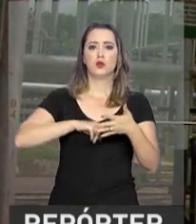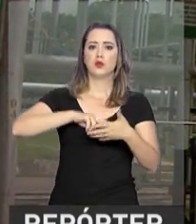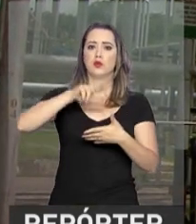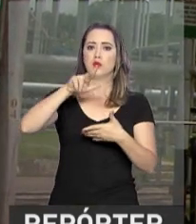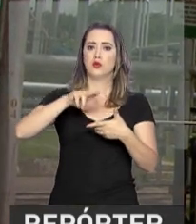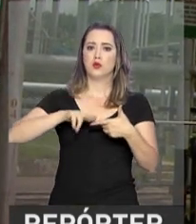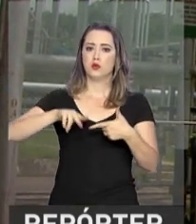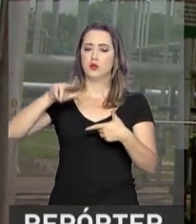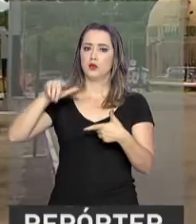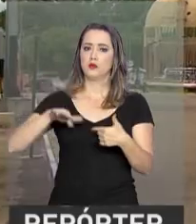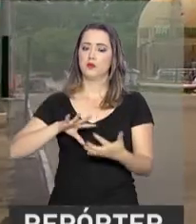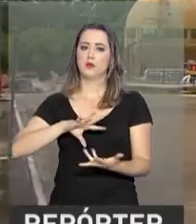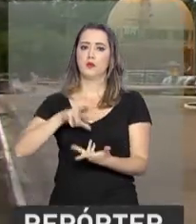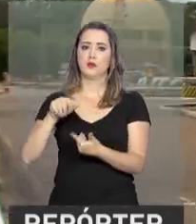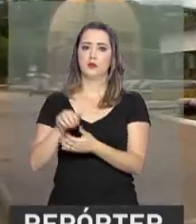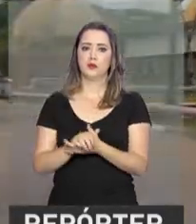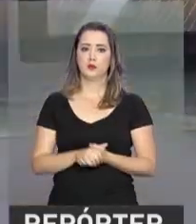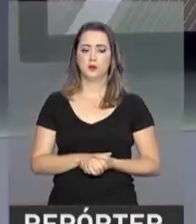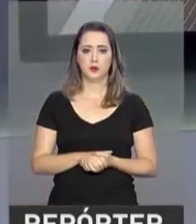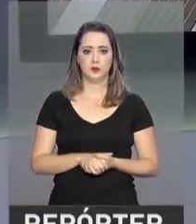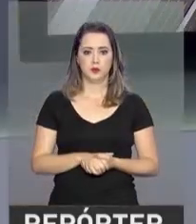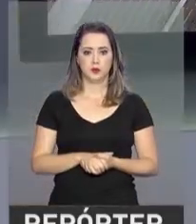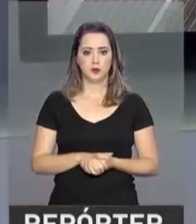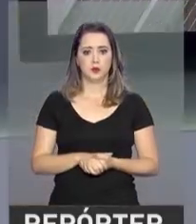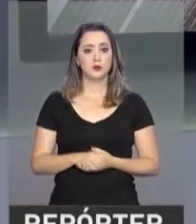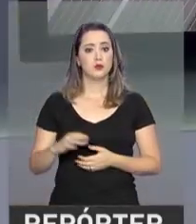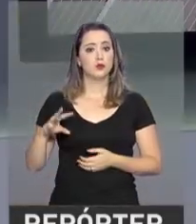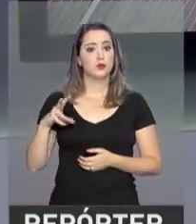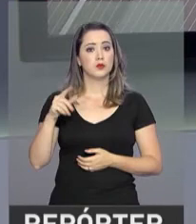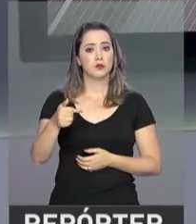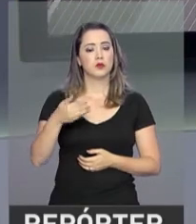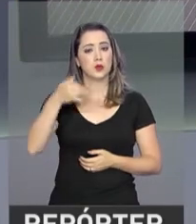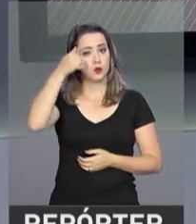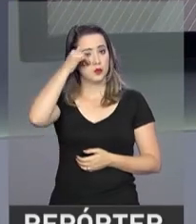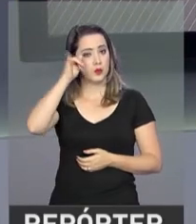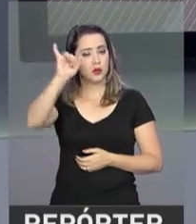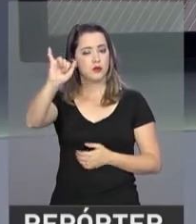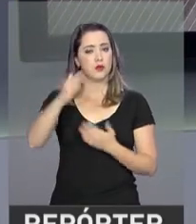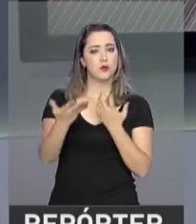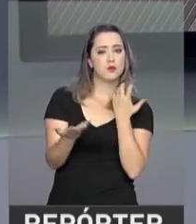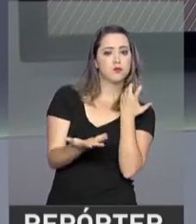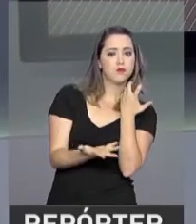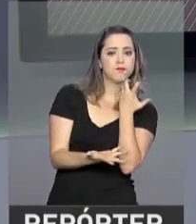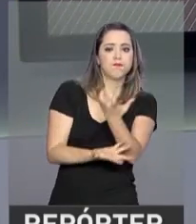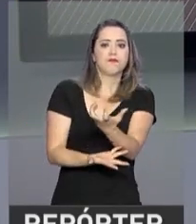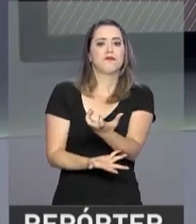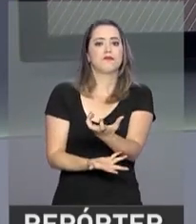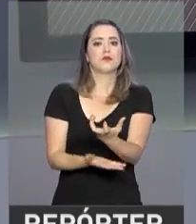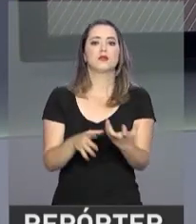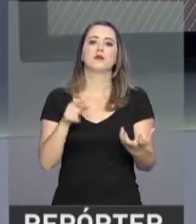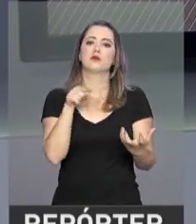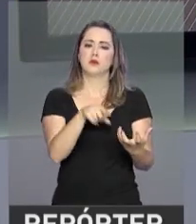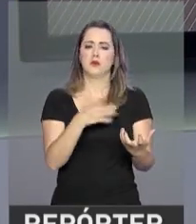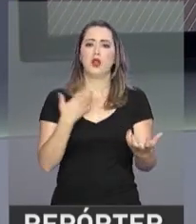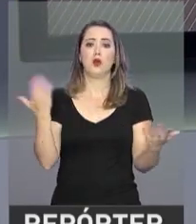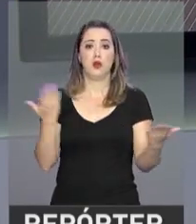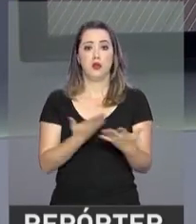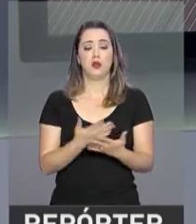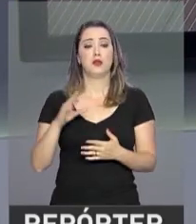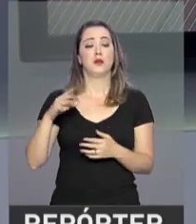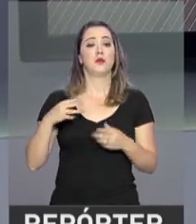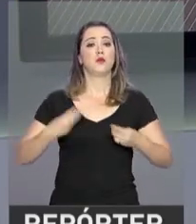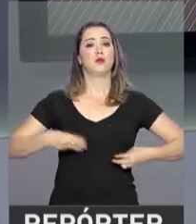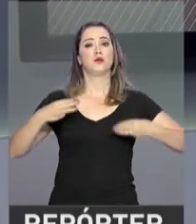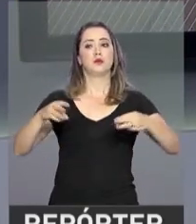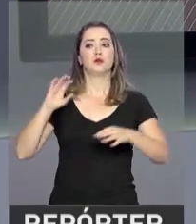no mercado internacional todos contra o desmatamento ilegal o ministério do meio ambiente lançou esta